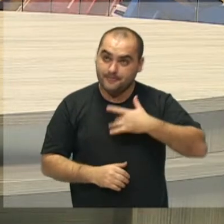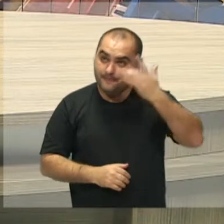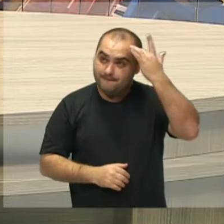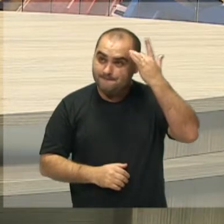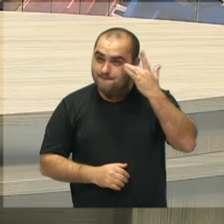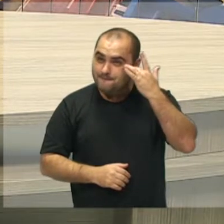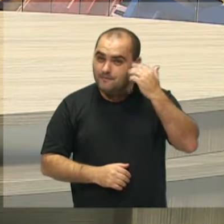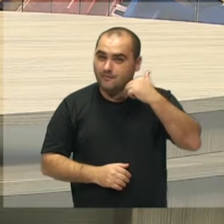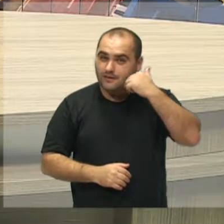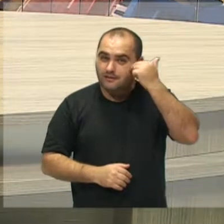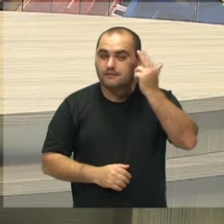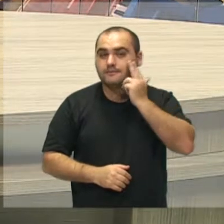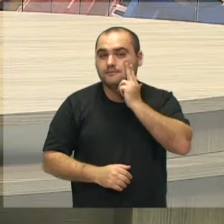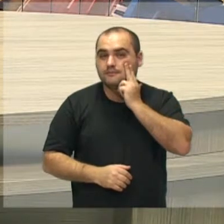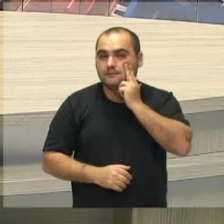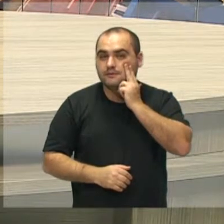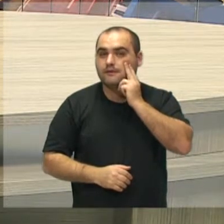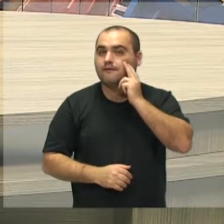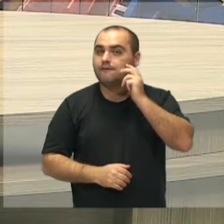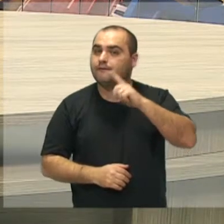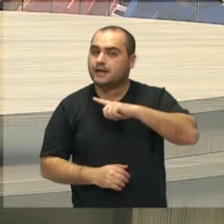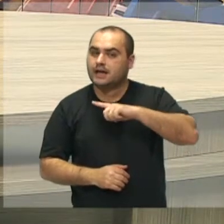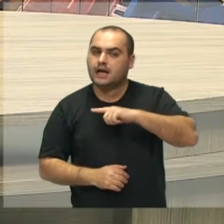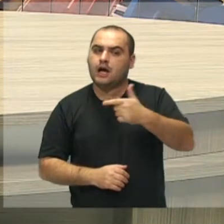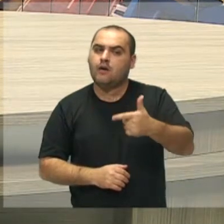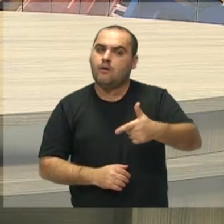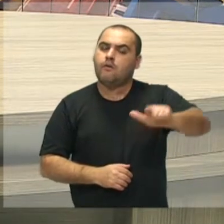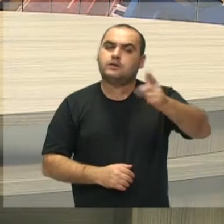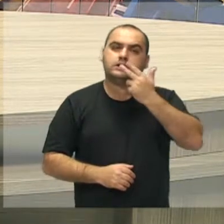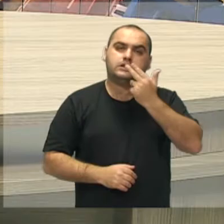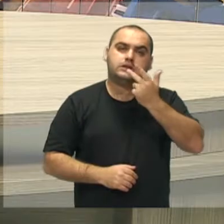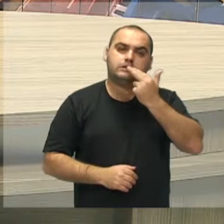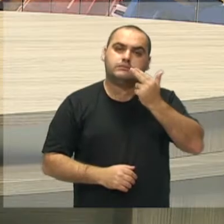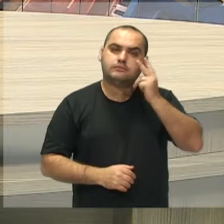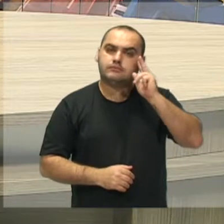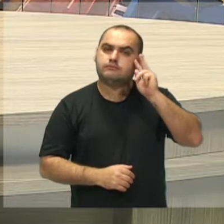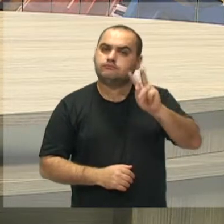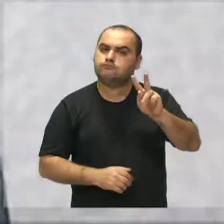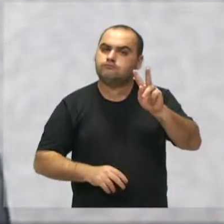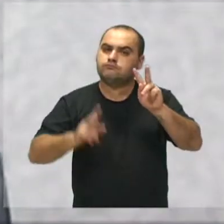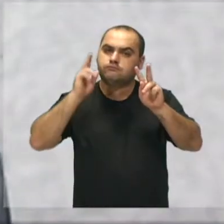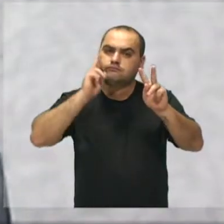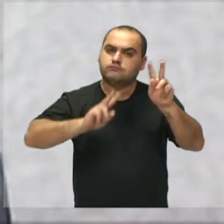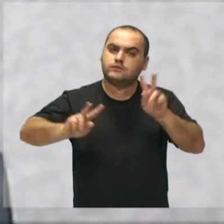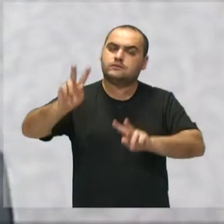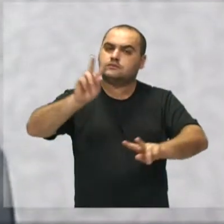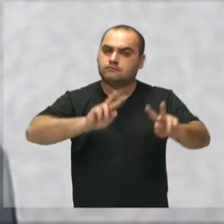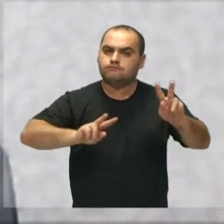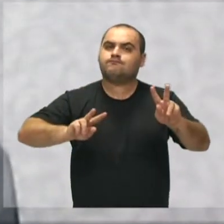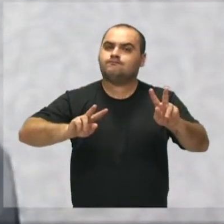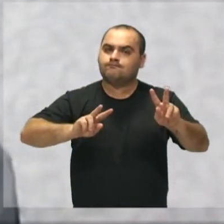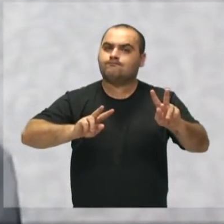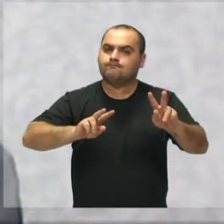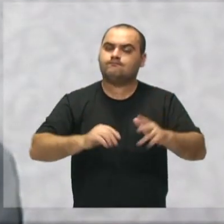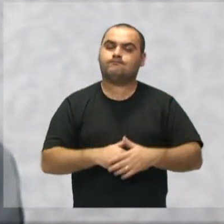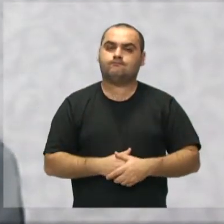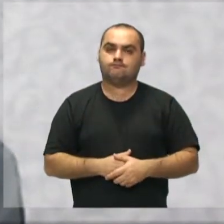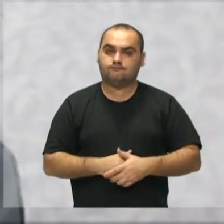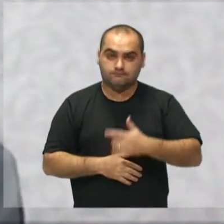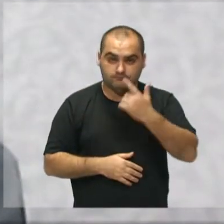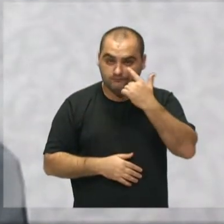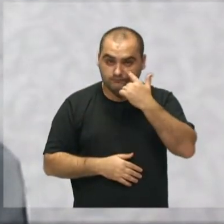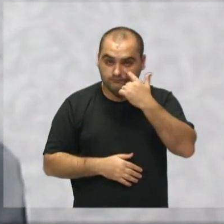que os negros serão vistos de outra maneira, por eles e por todos os outros, né?